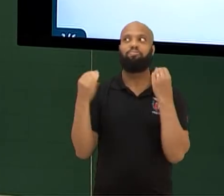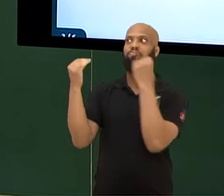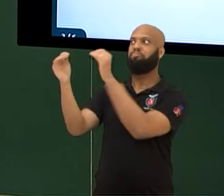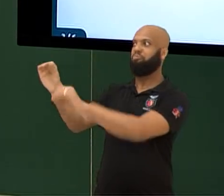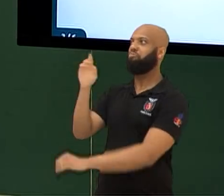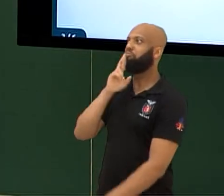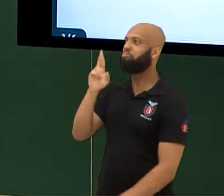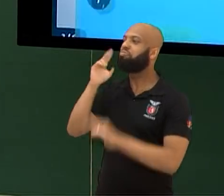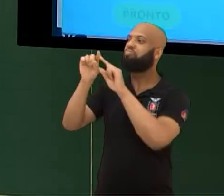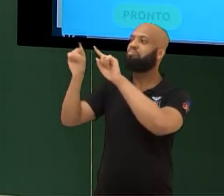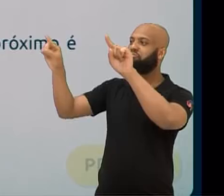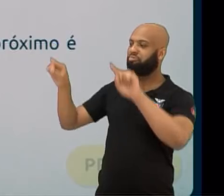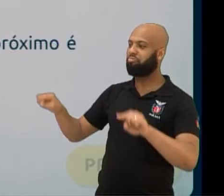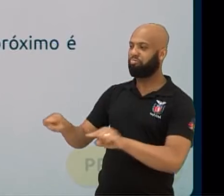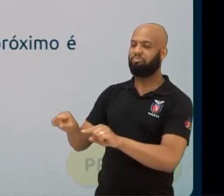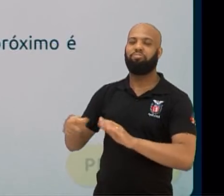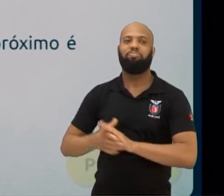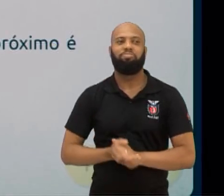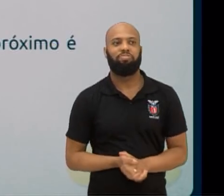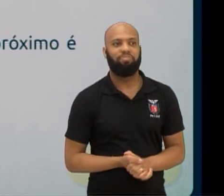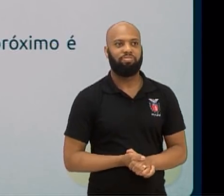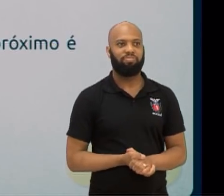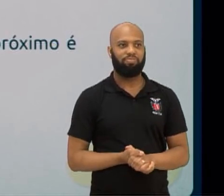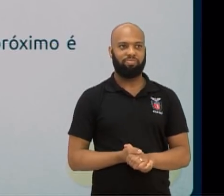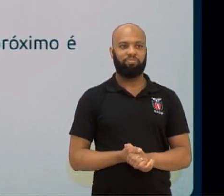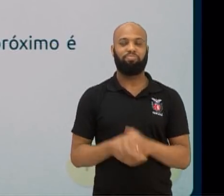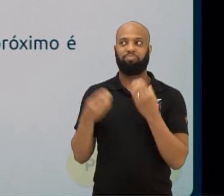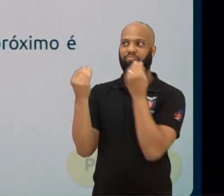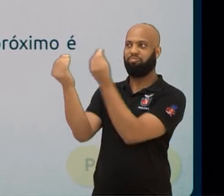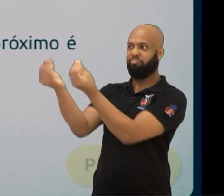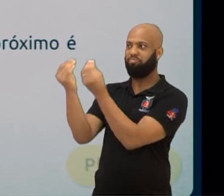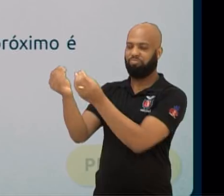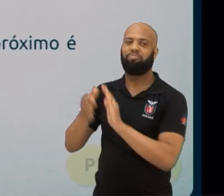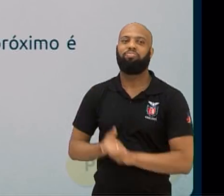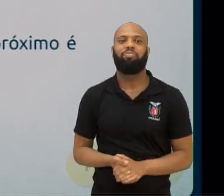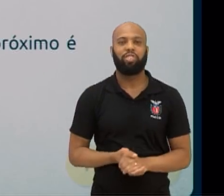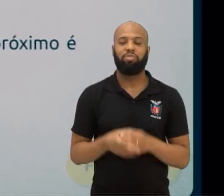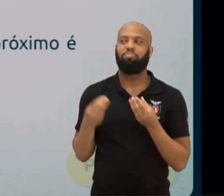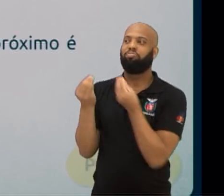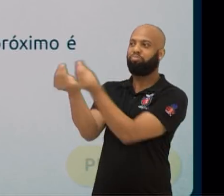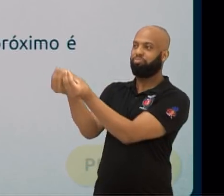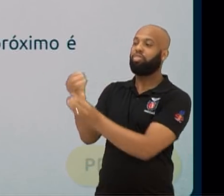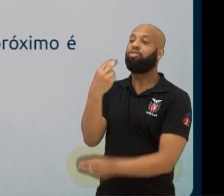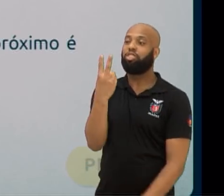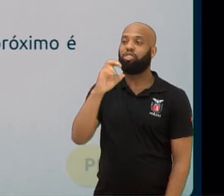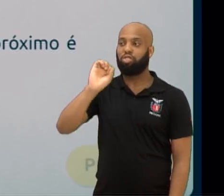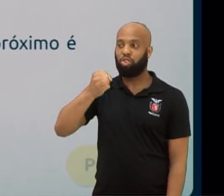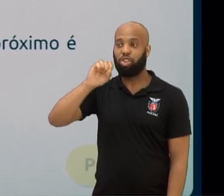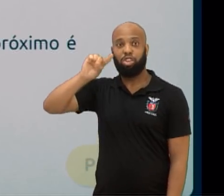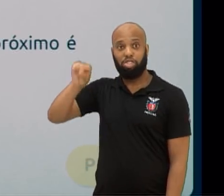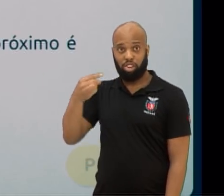28,26. Então, vamos lá colocar esse valor. Então, é igual a